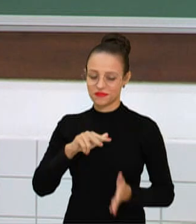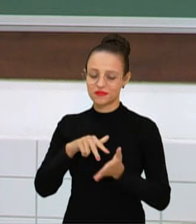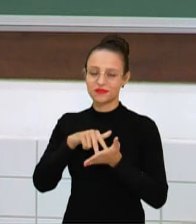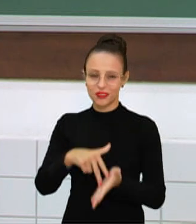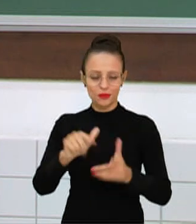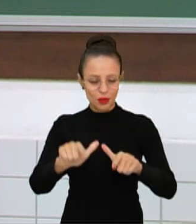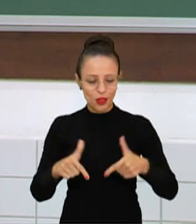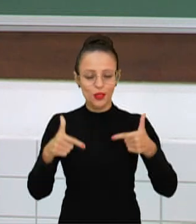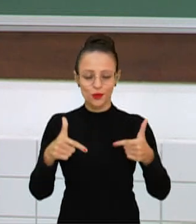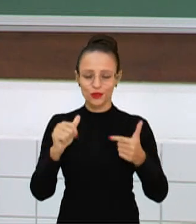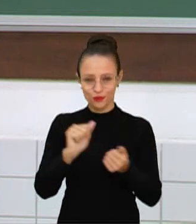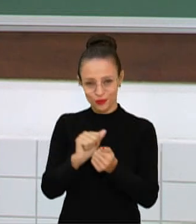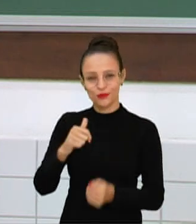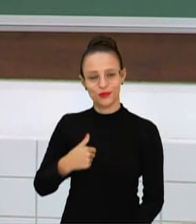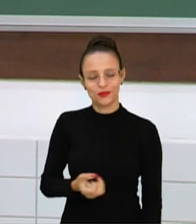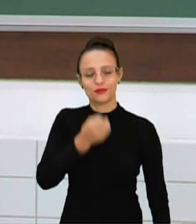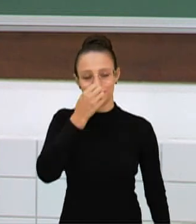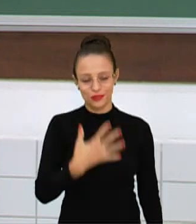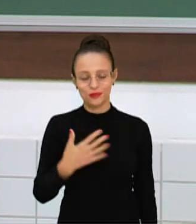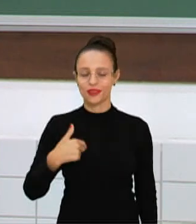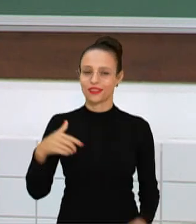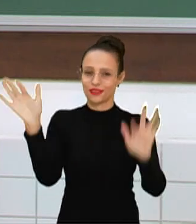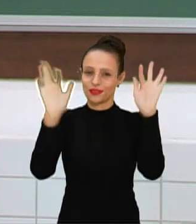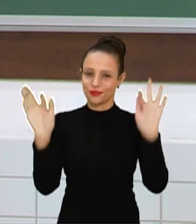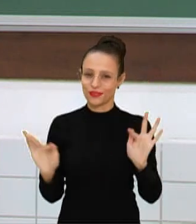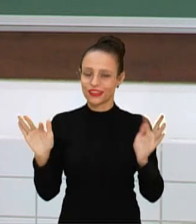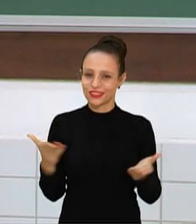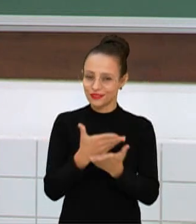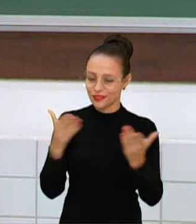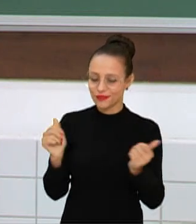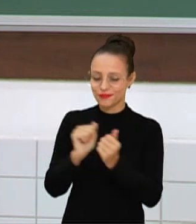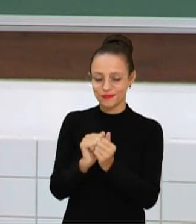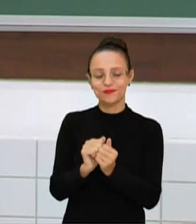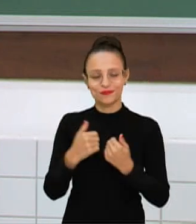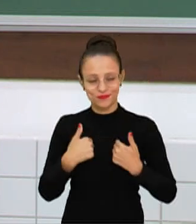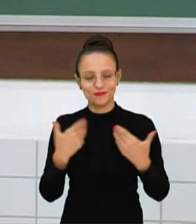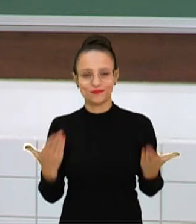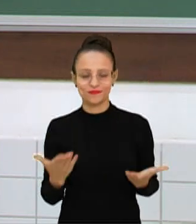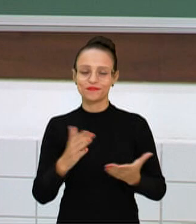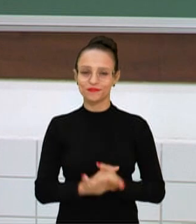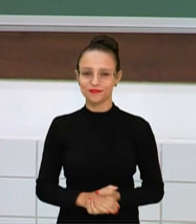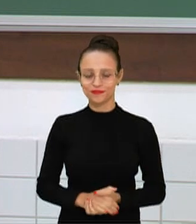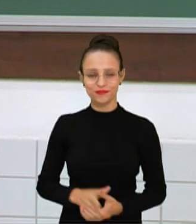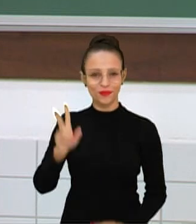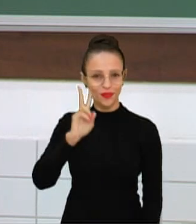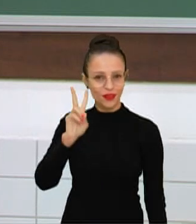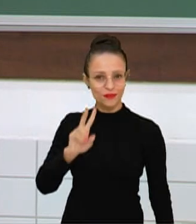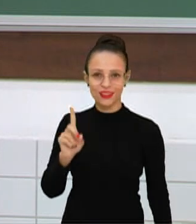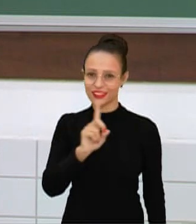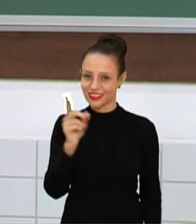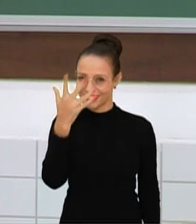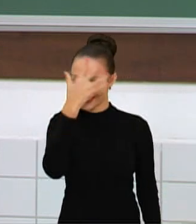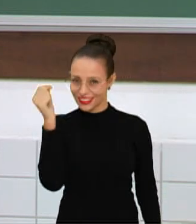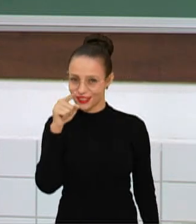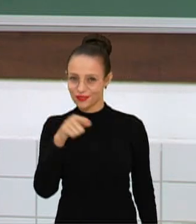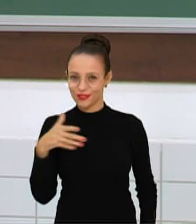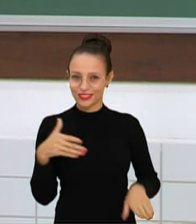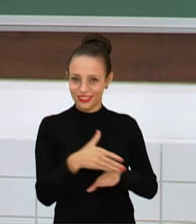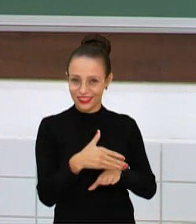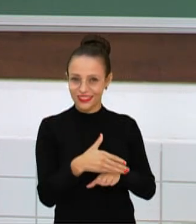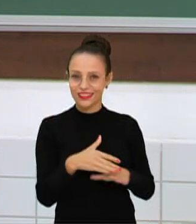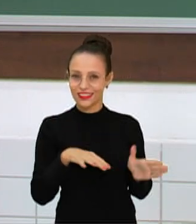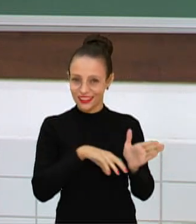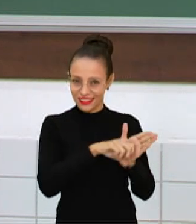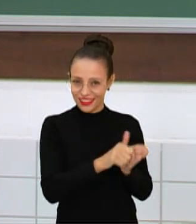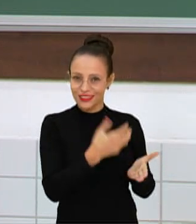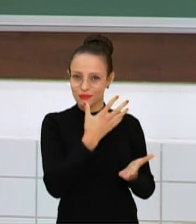luta comigo. Muito bem, fico feliz de tê-los comigo aqui. Relembrando, não esqueça a sua frequência lá no Classroom,